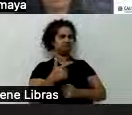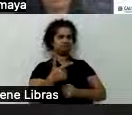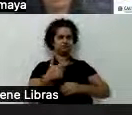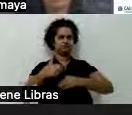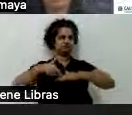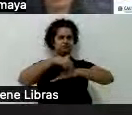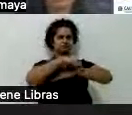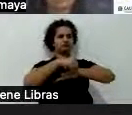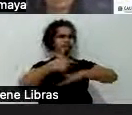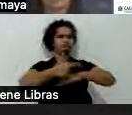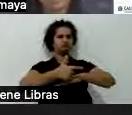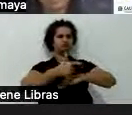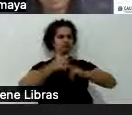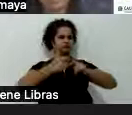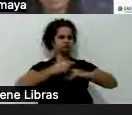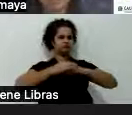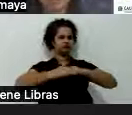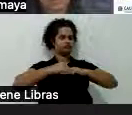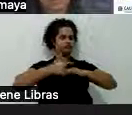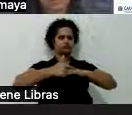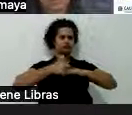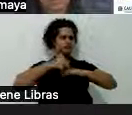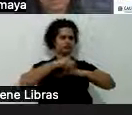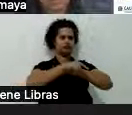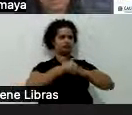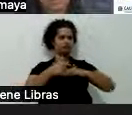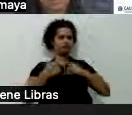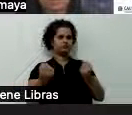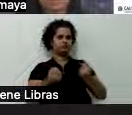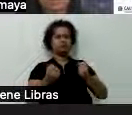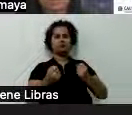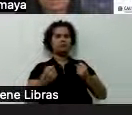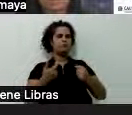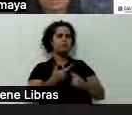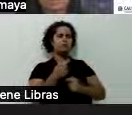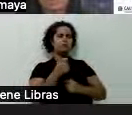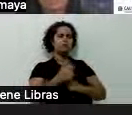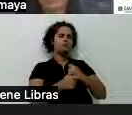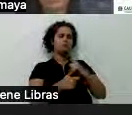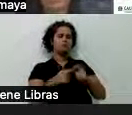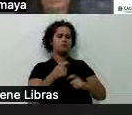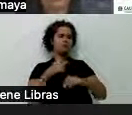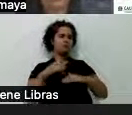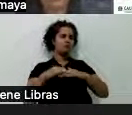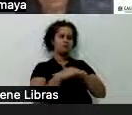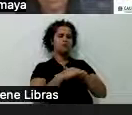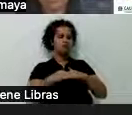muita gente e quase não tinha fluxo de carro, apesar de ter uma caixa bem larga para os carros.